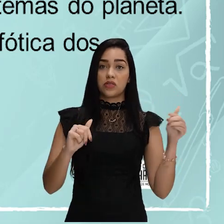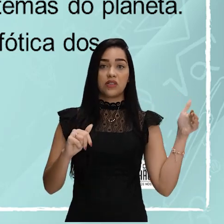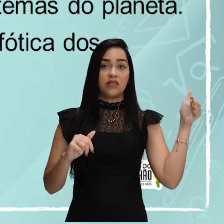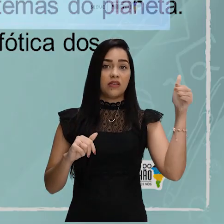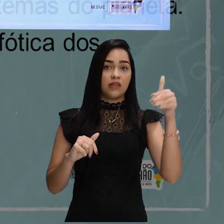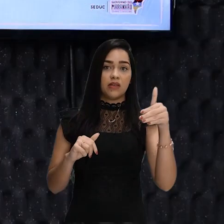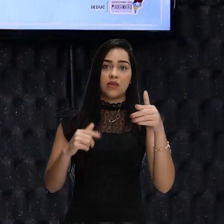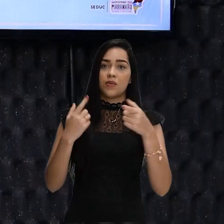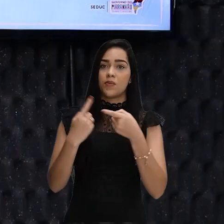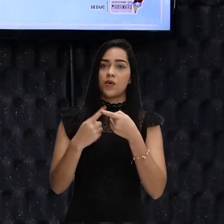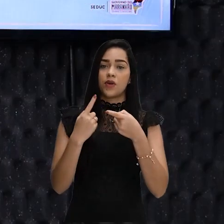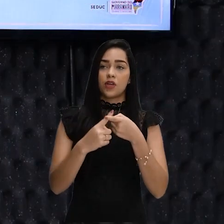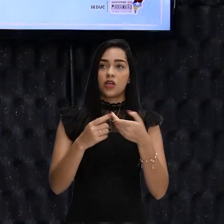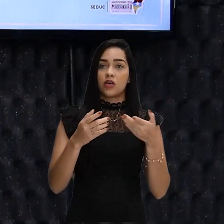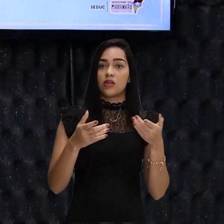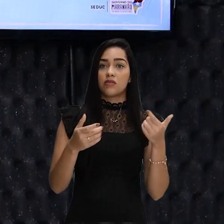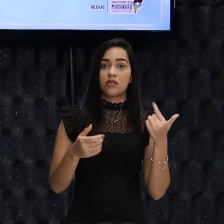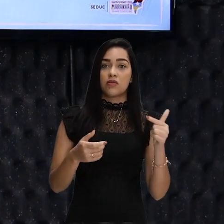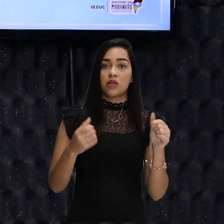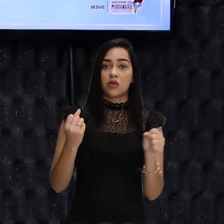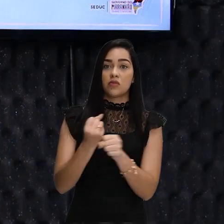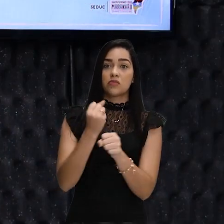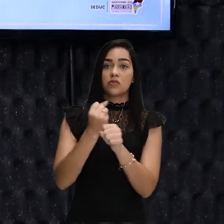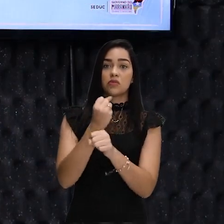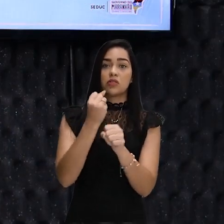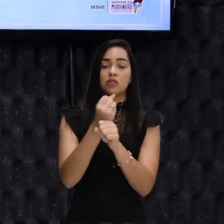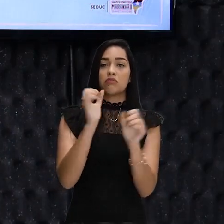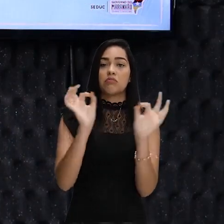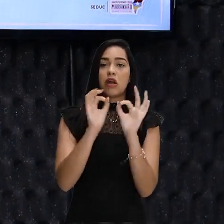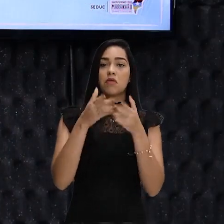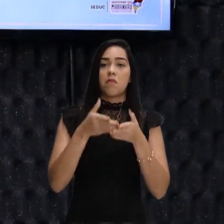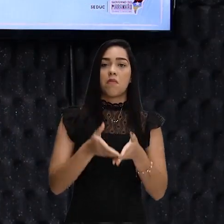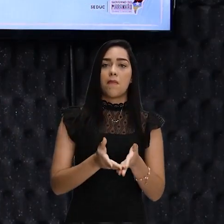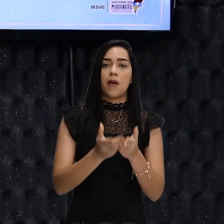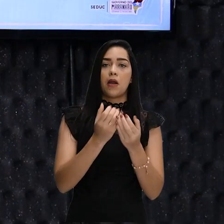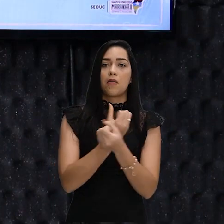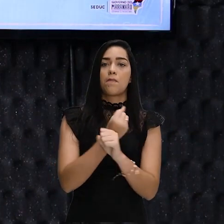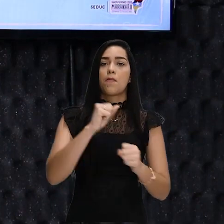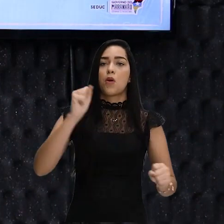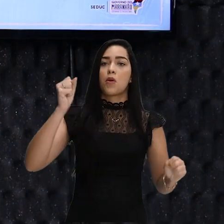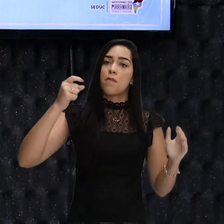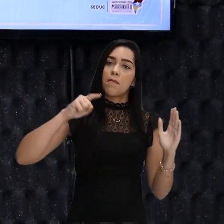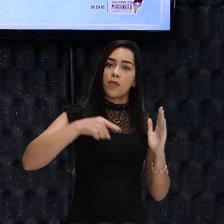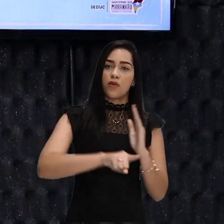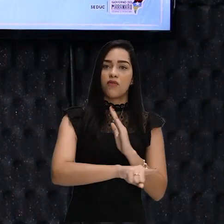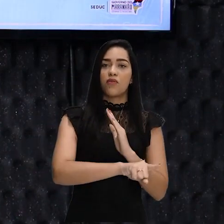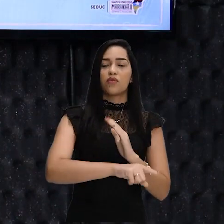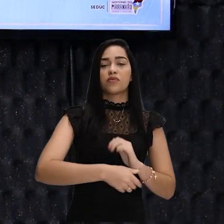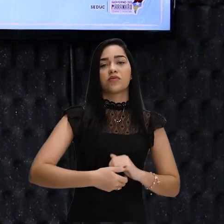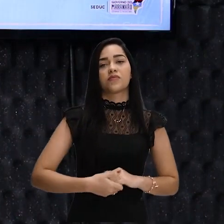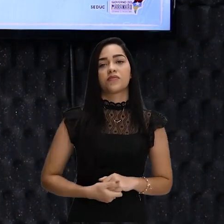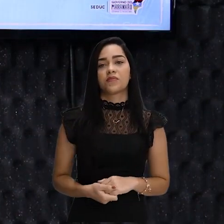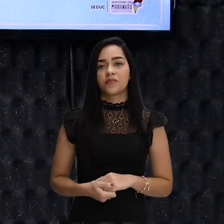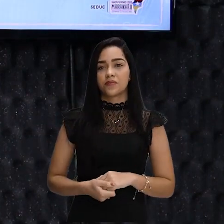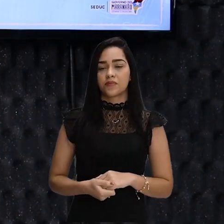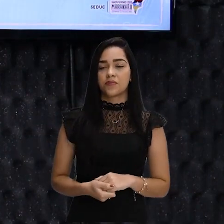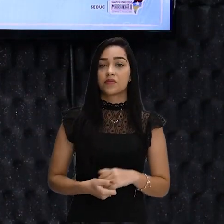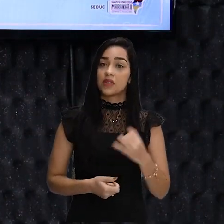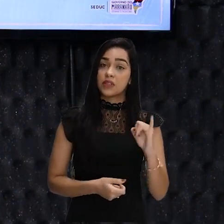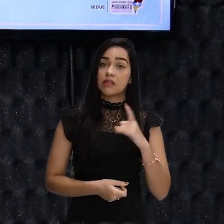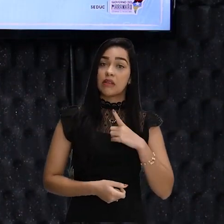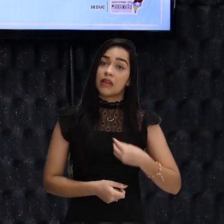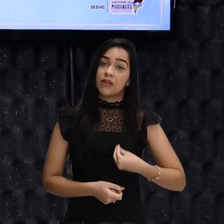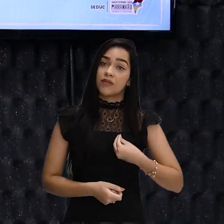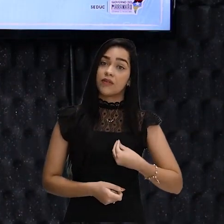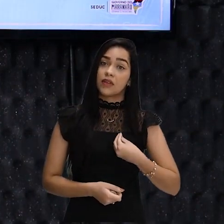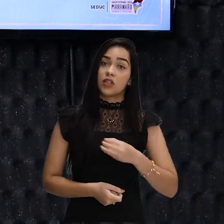ninguém construiu um submarino tão potente que conseguisse chegar tão profundamente para saber se realmente lá tem vida ou não. Então, a gente não tem